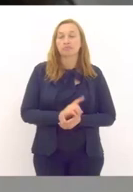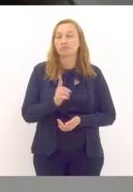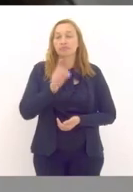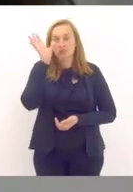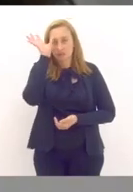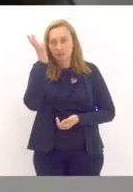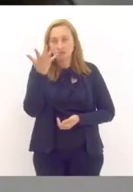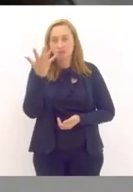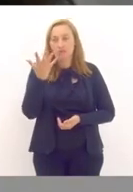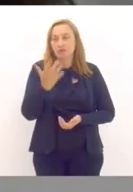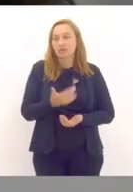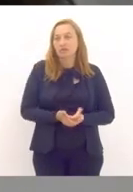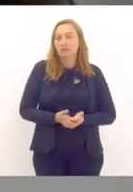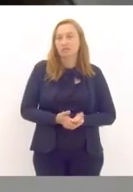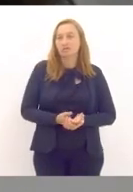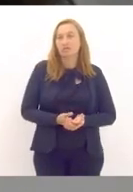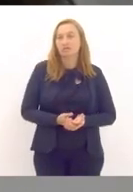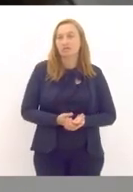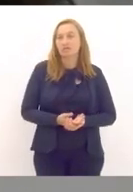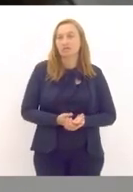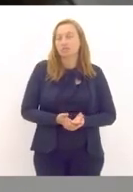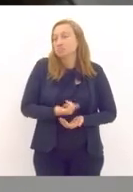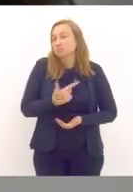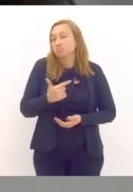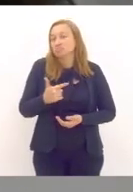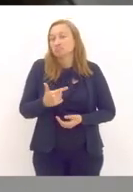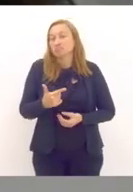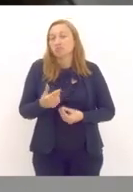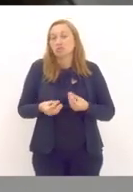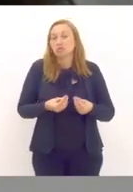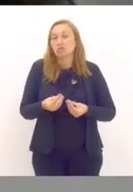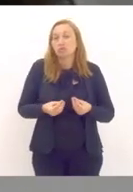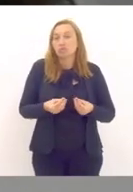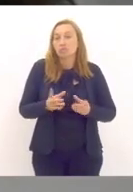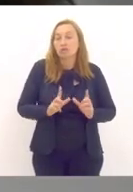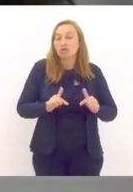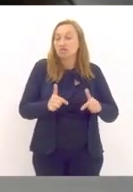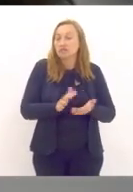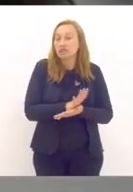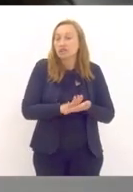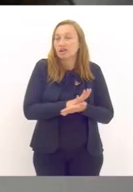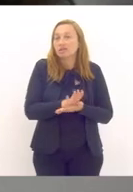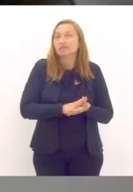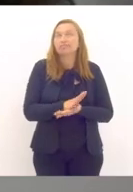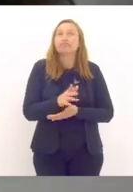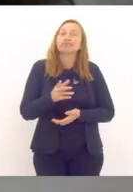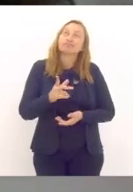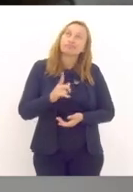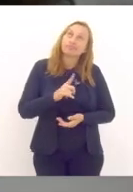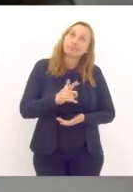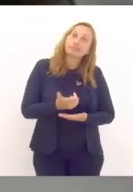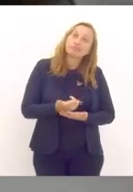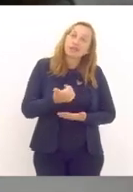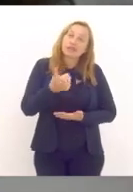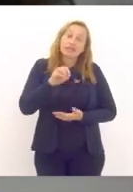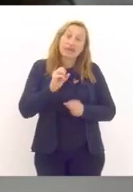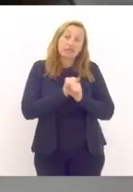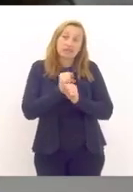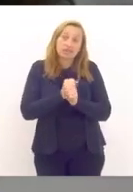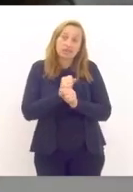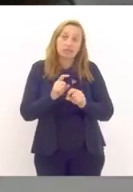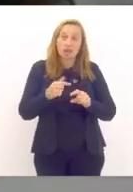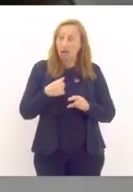essa equação, nós não vamos a lugar nenhum. A gente vai estar aqui daqui a 10 anos, eu não estarei mais, mas